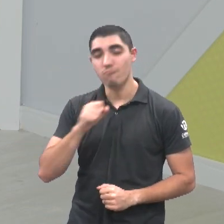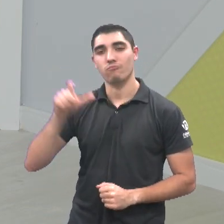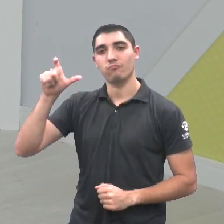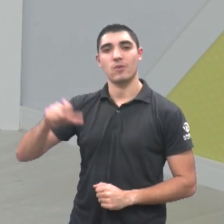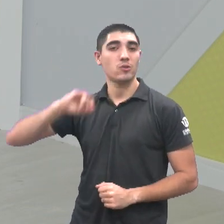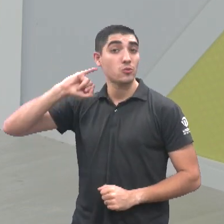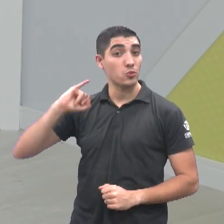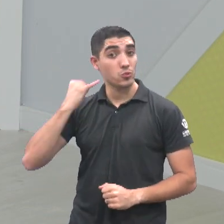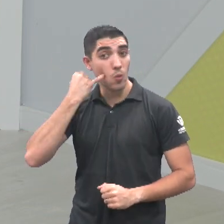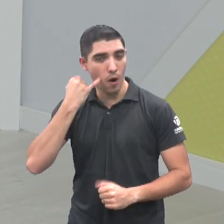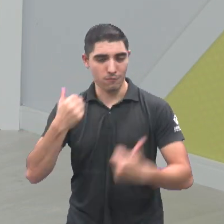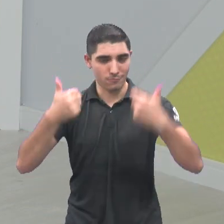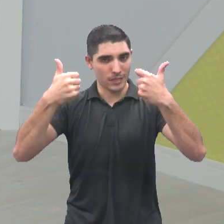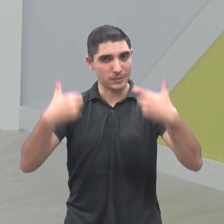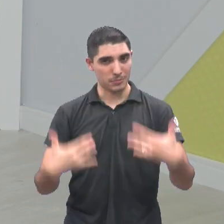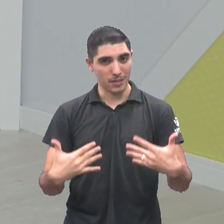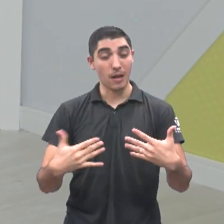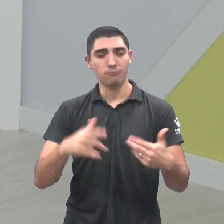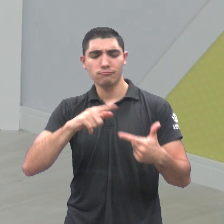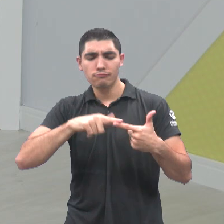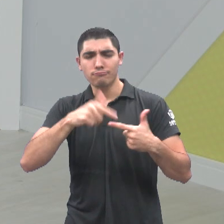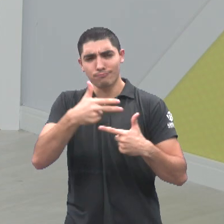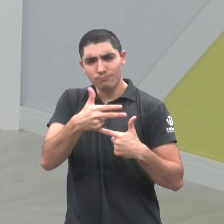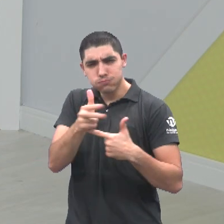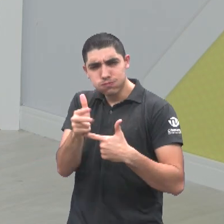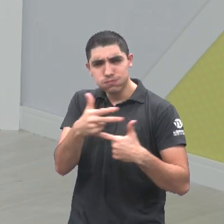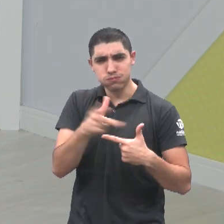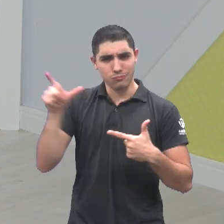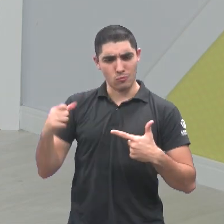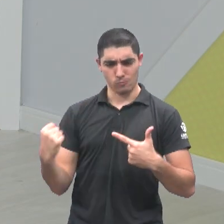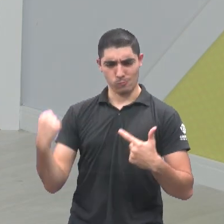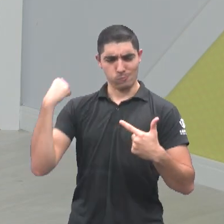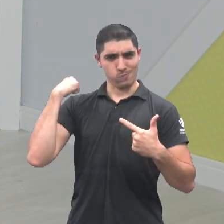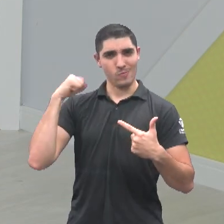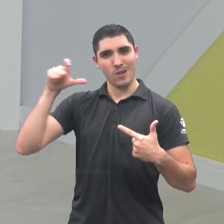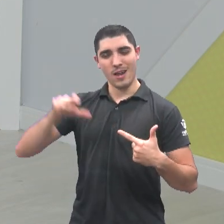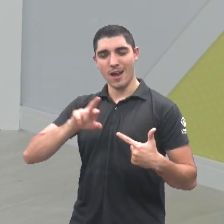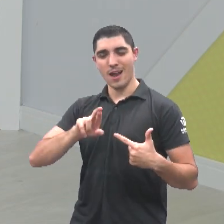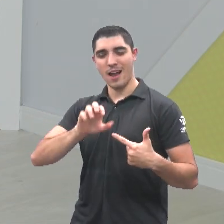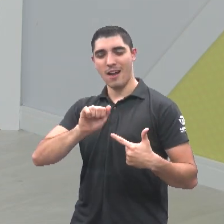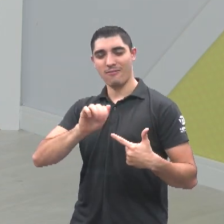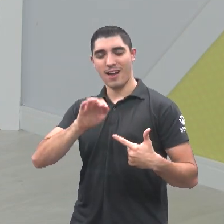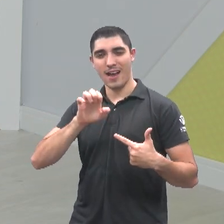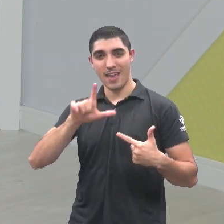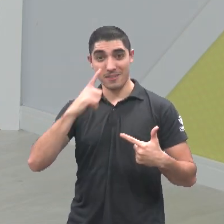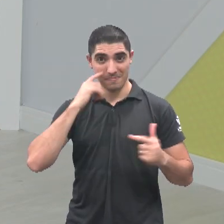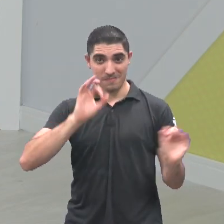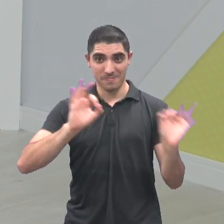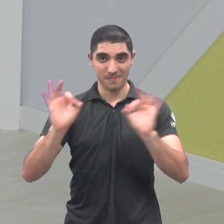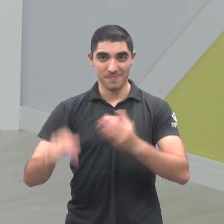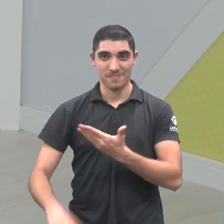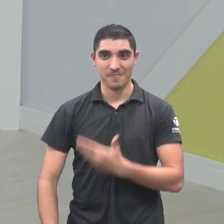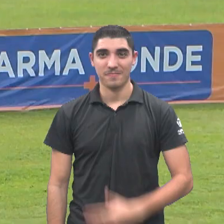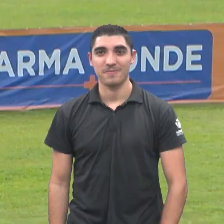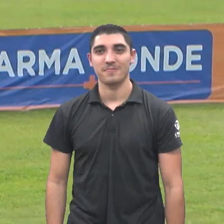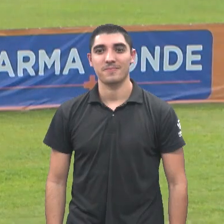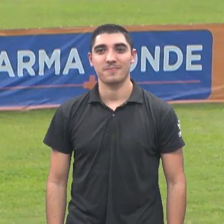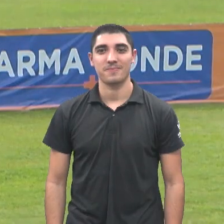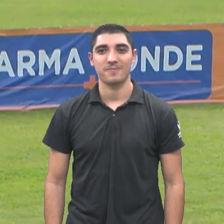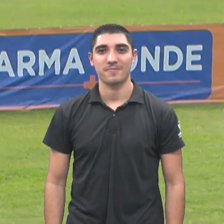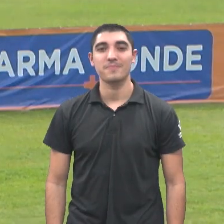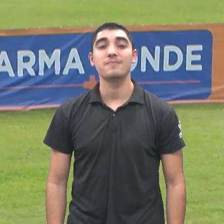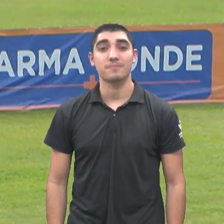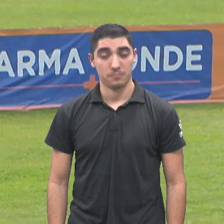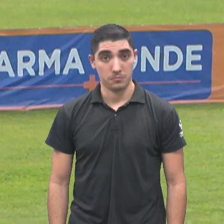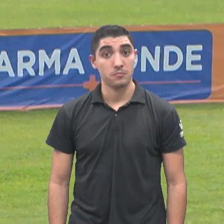João Delfino. As imagens são do alterofilista, o Rafael Santos. Solta, Matheus! Embalado por 2